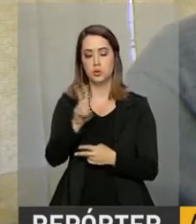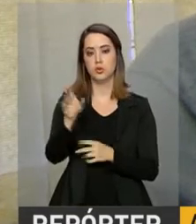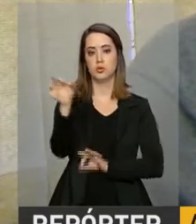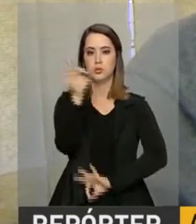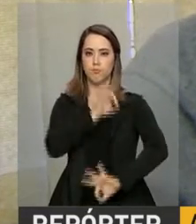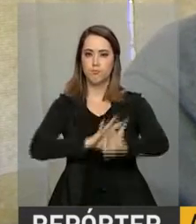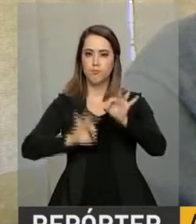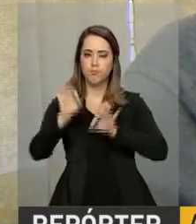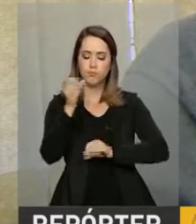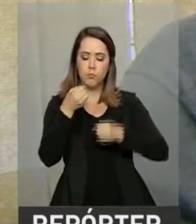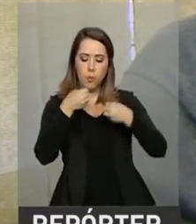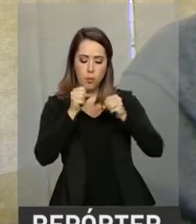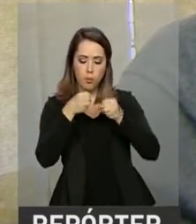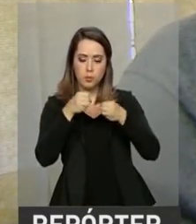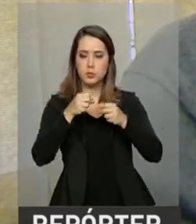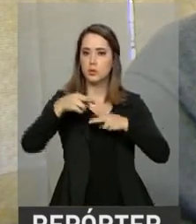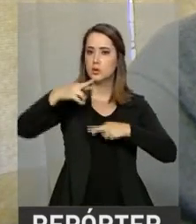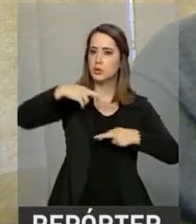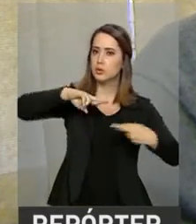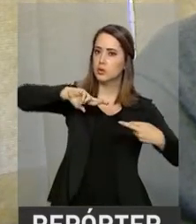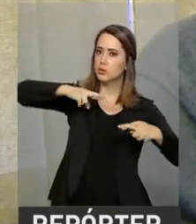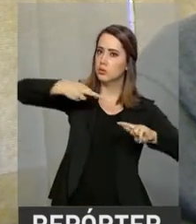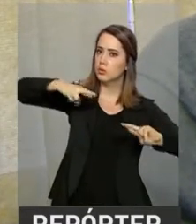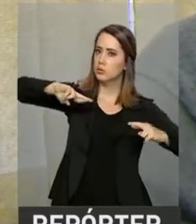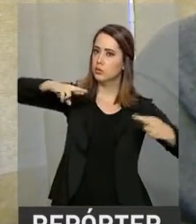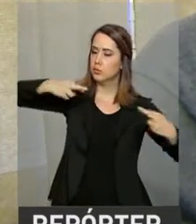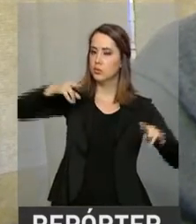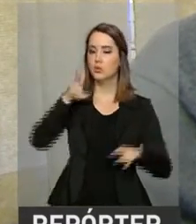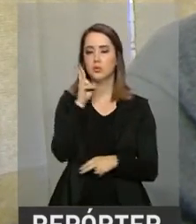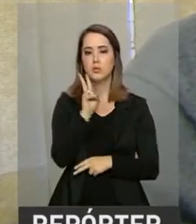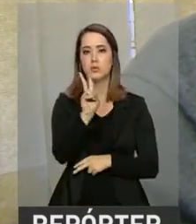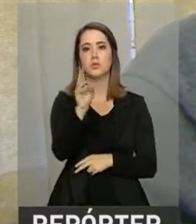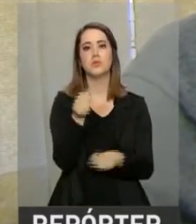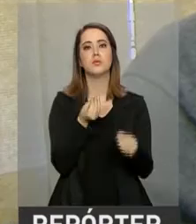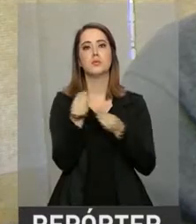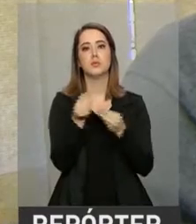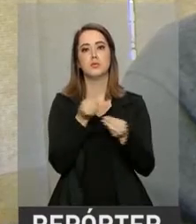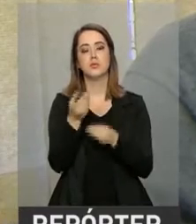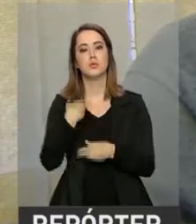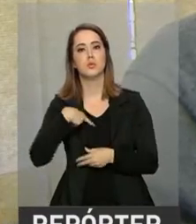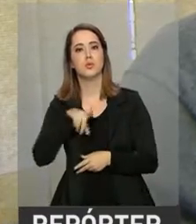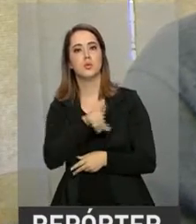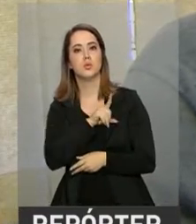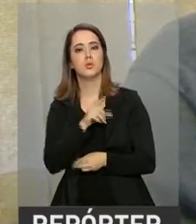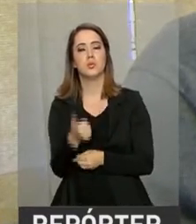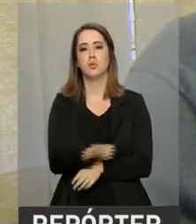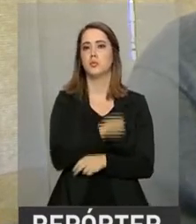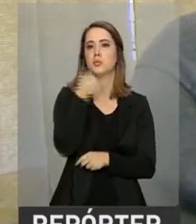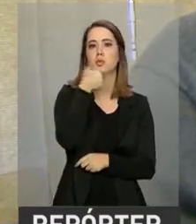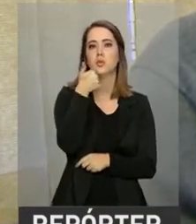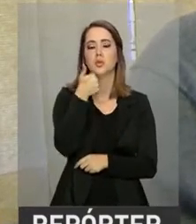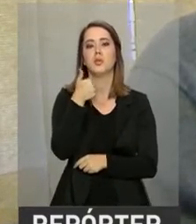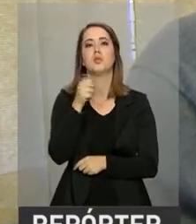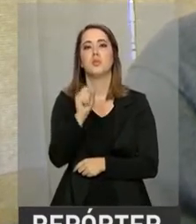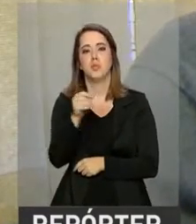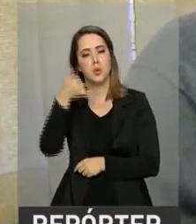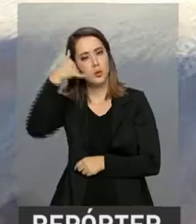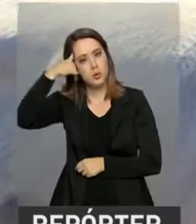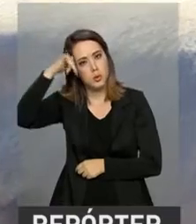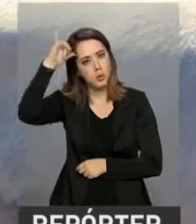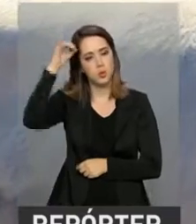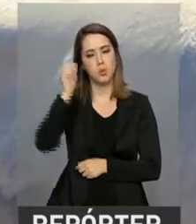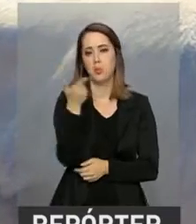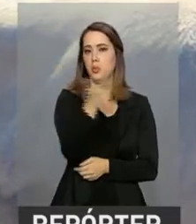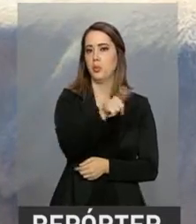assim ajudará a melhorar essas características que nós estamos querendo melhorar melhorar no lello nelore ou em